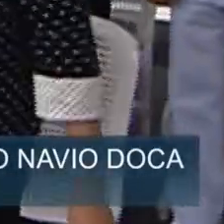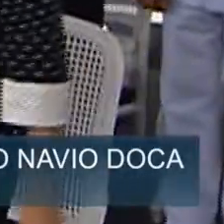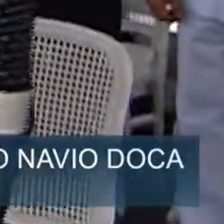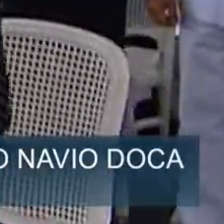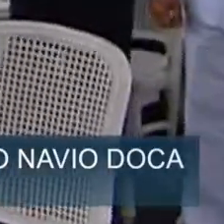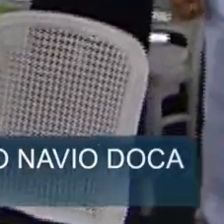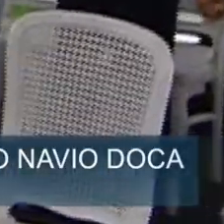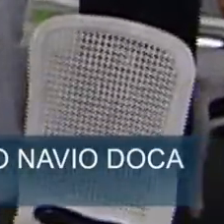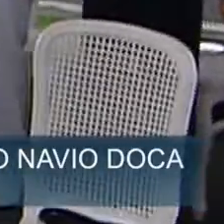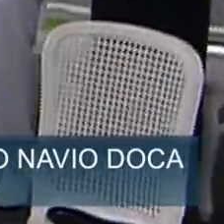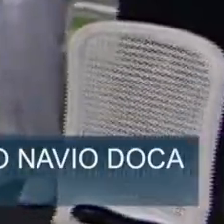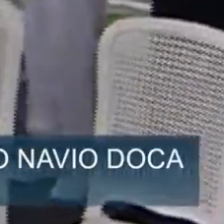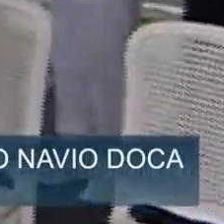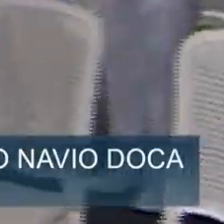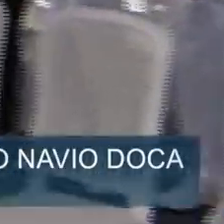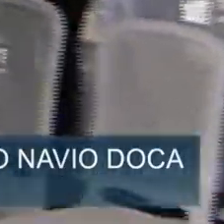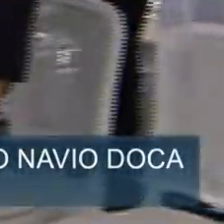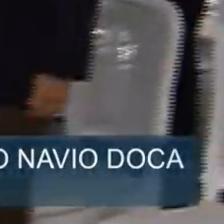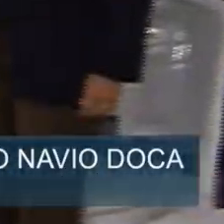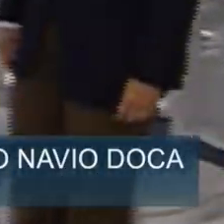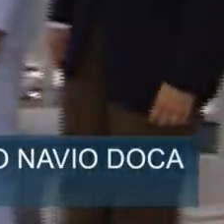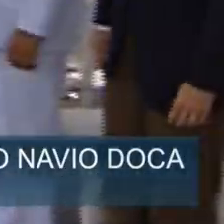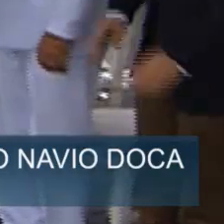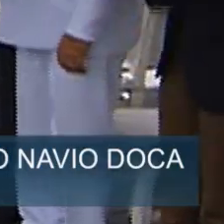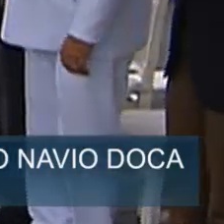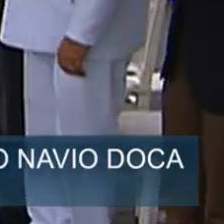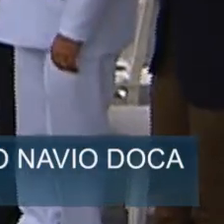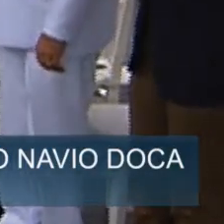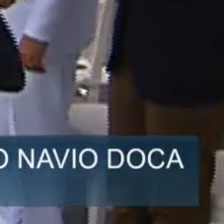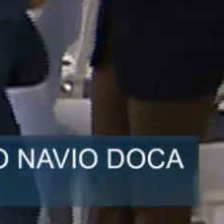Com a palavra, a Presidenta da República, Dilma Rousseff.